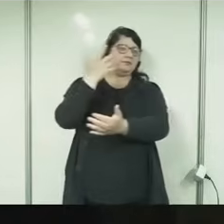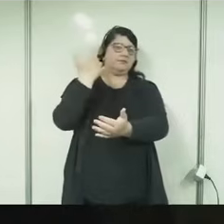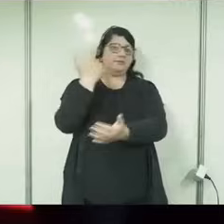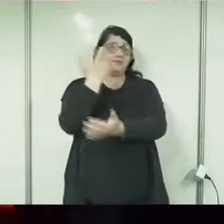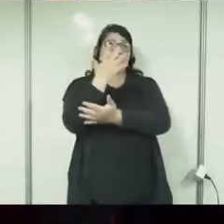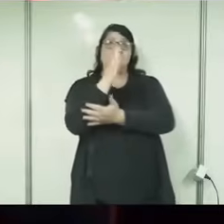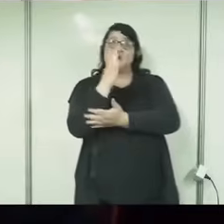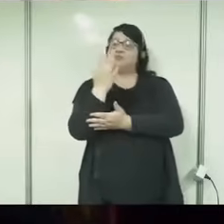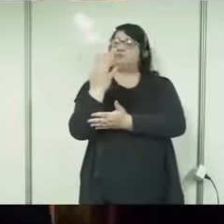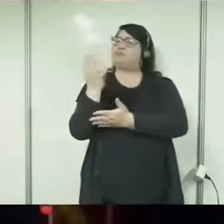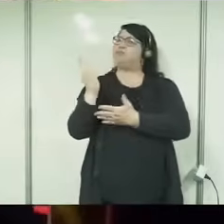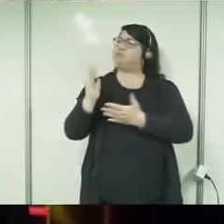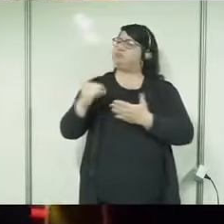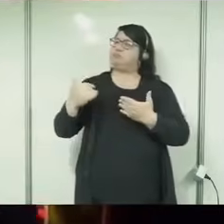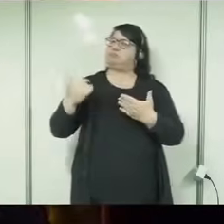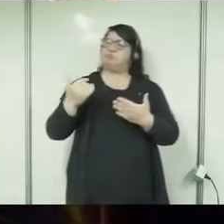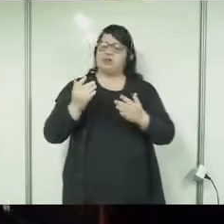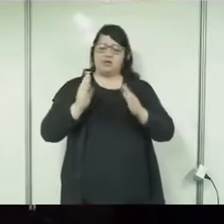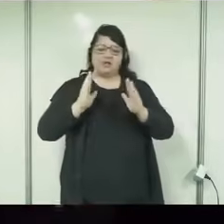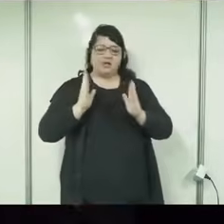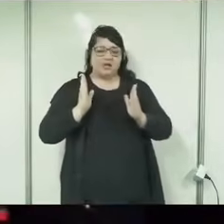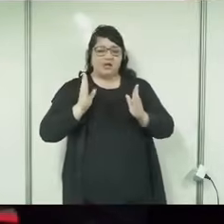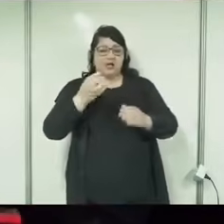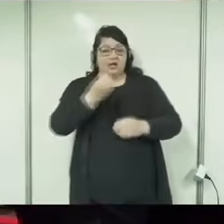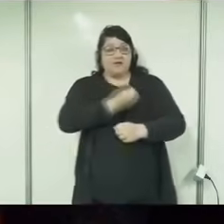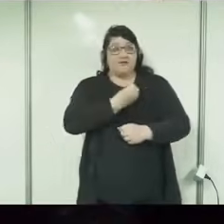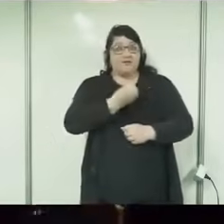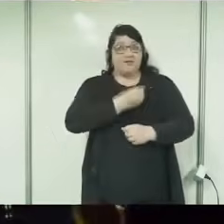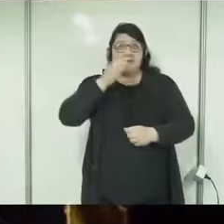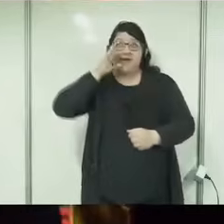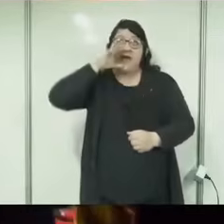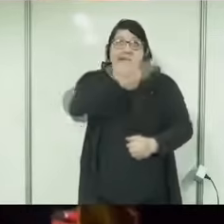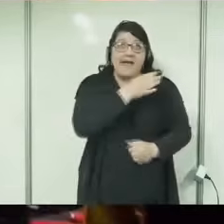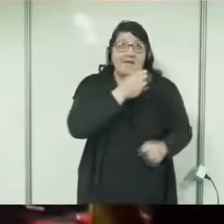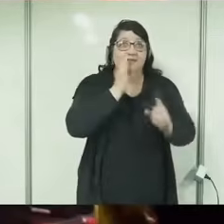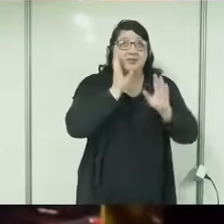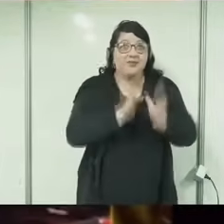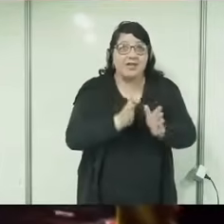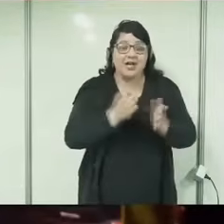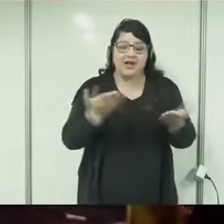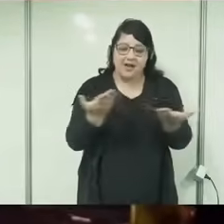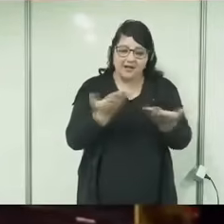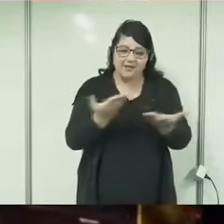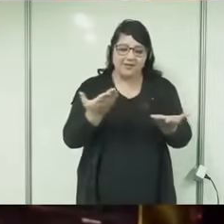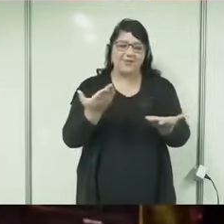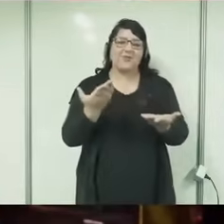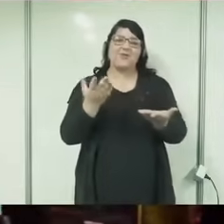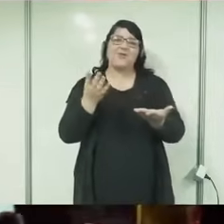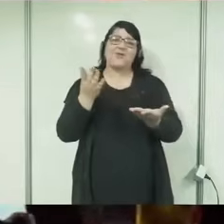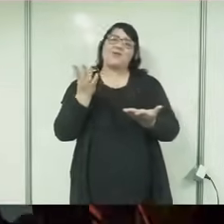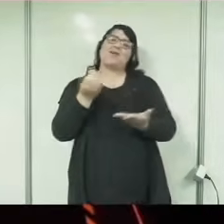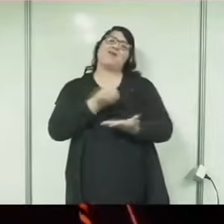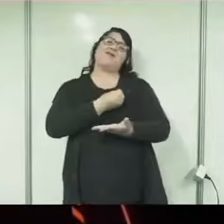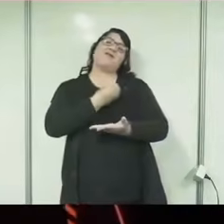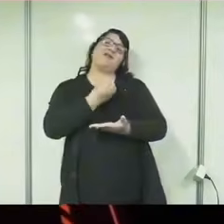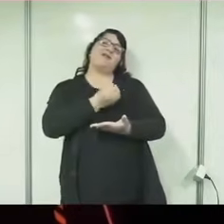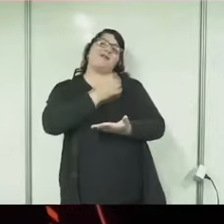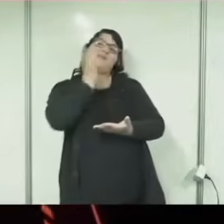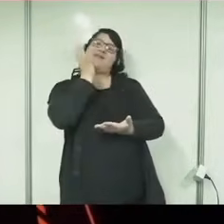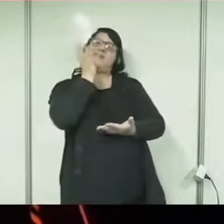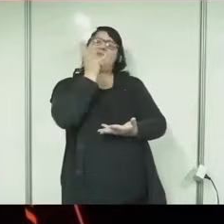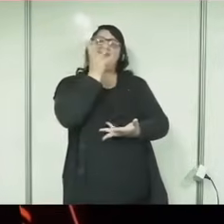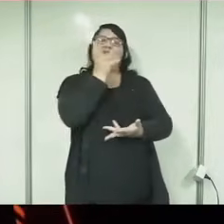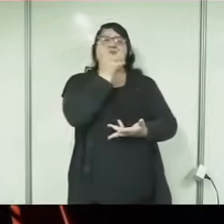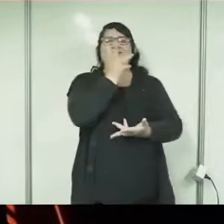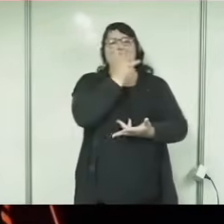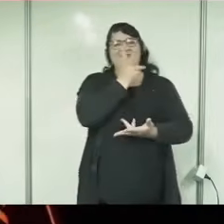Ando devagar porque já tive pressa. Levo esse sorriso porque já chorei demais.